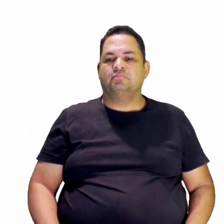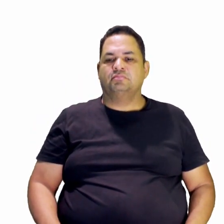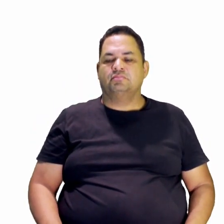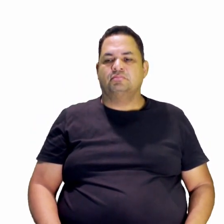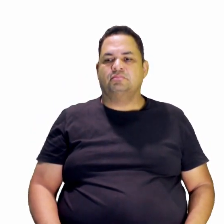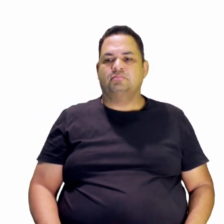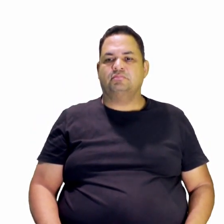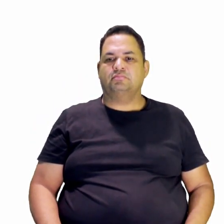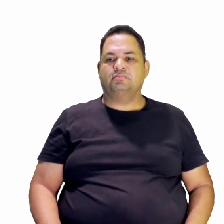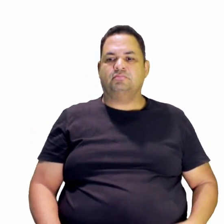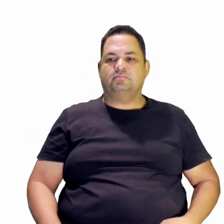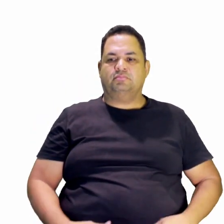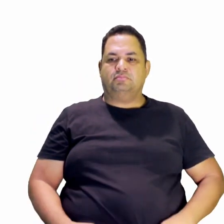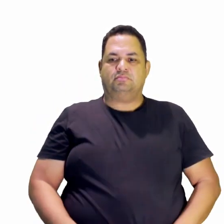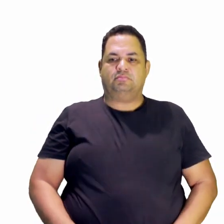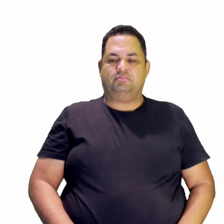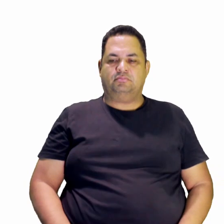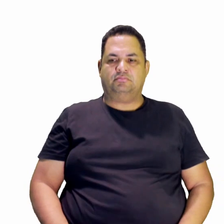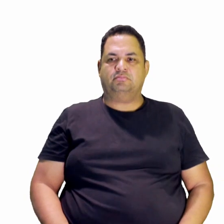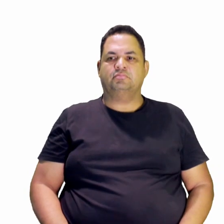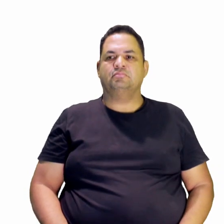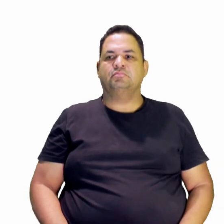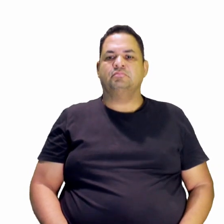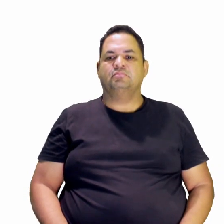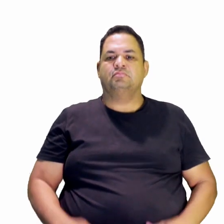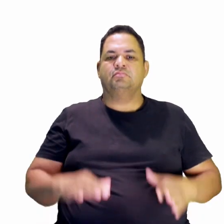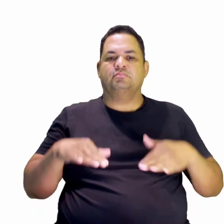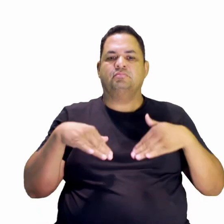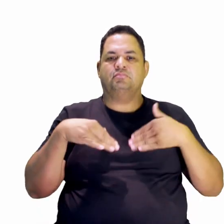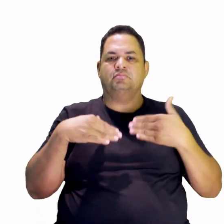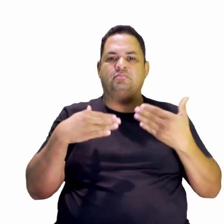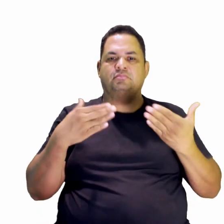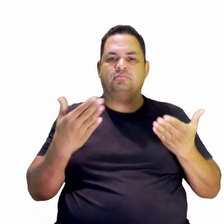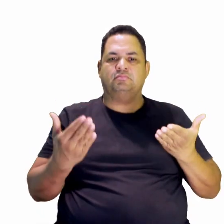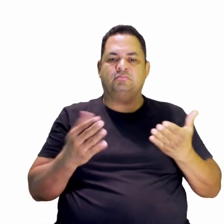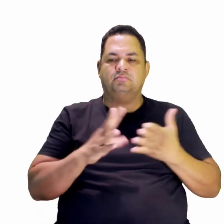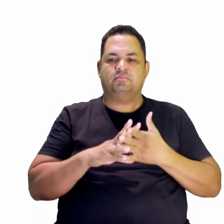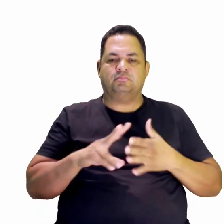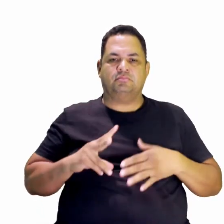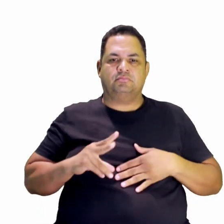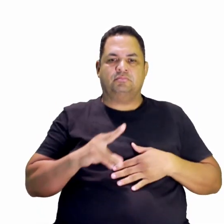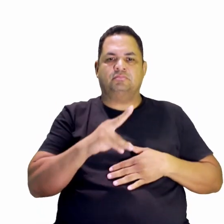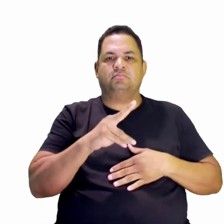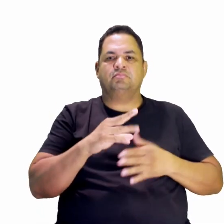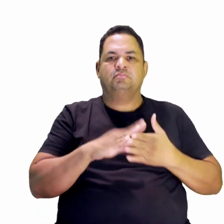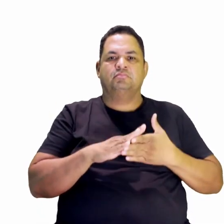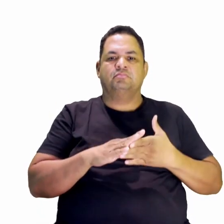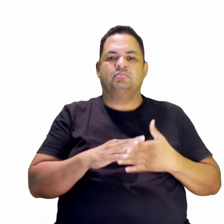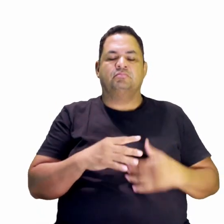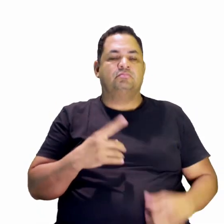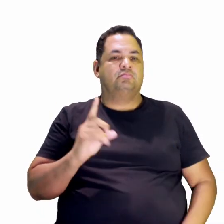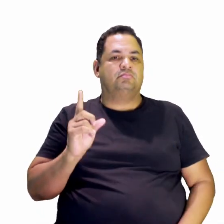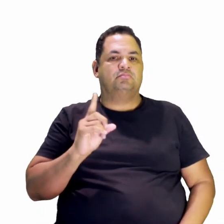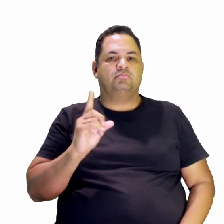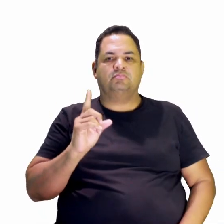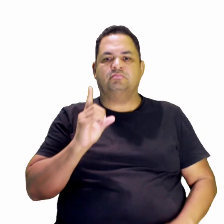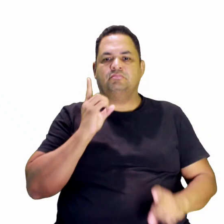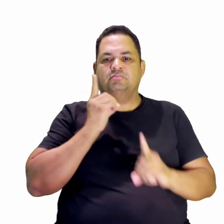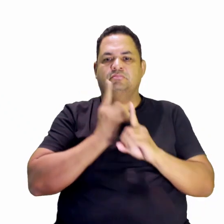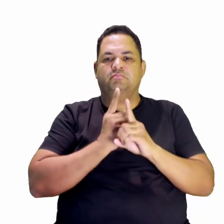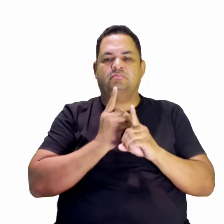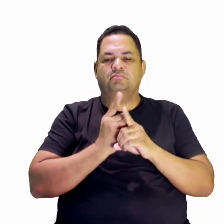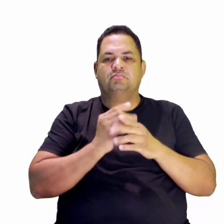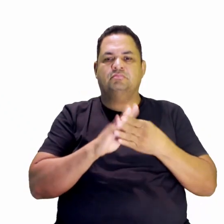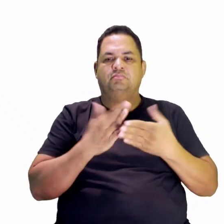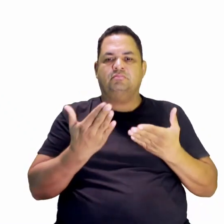2, segundo ao quadrado. Pronto. Então, qual foi a força resultante? Não encontramos ainda. Sabemos que